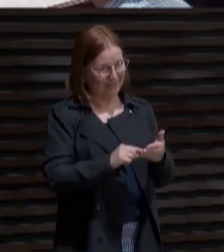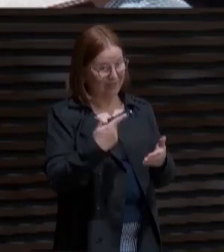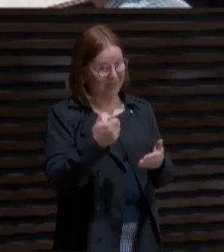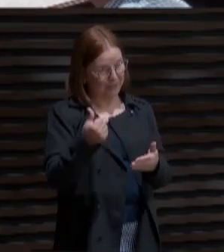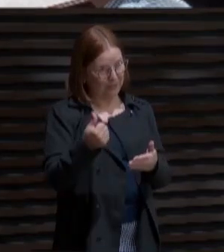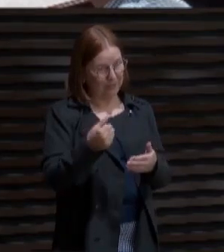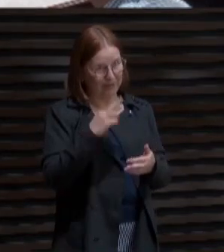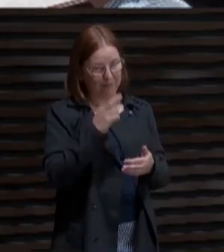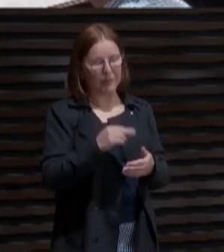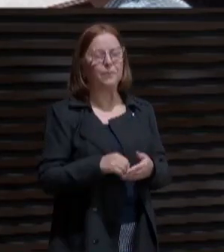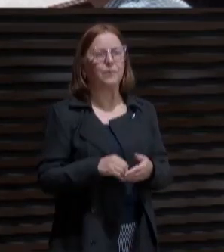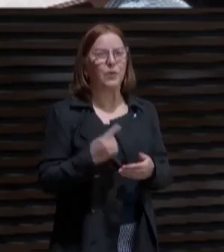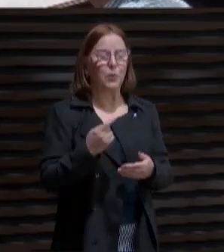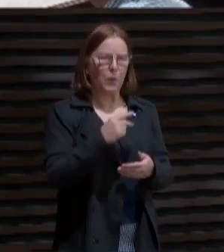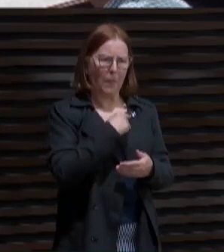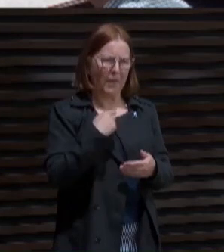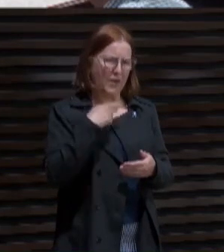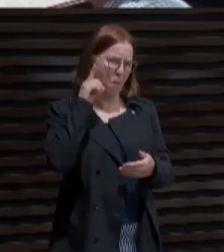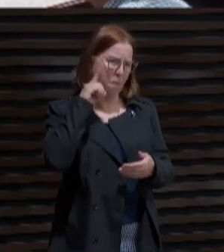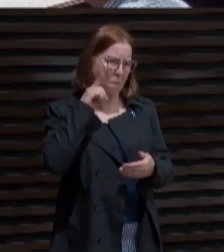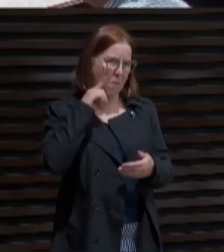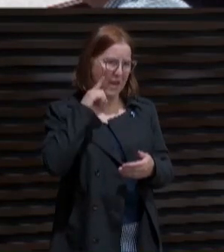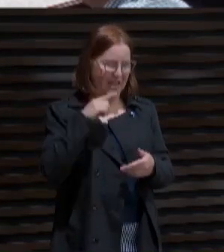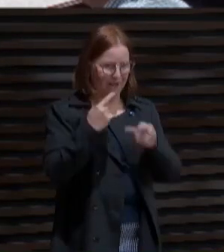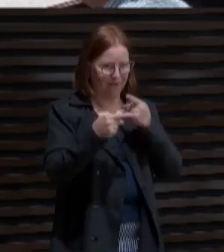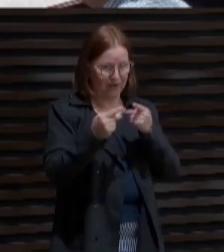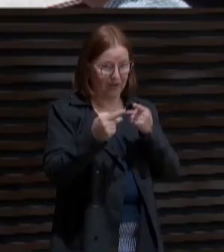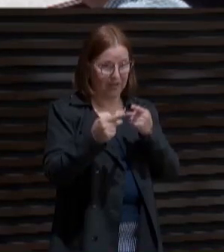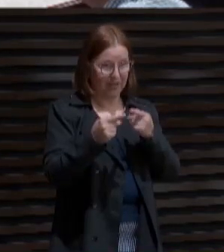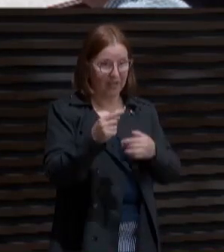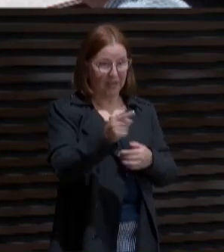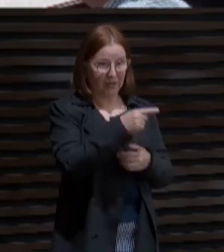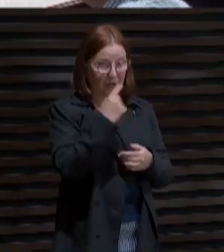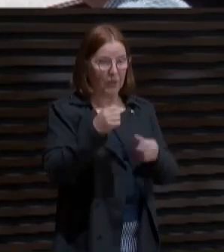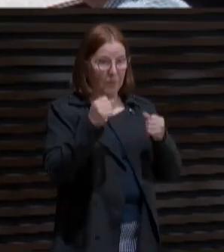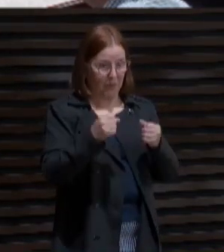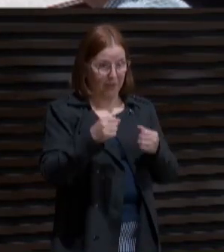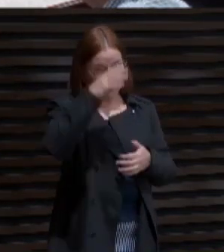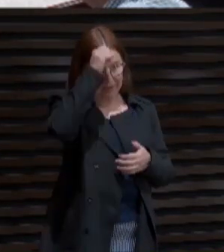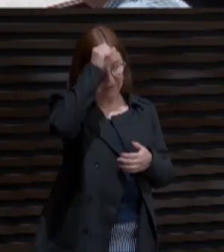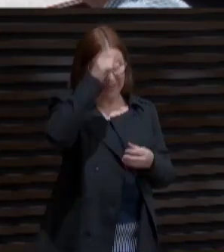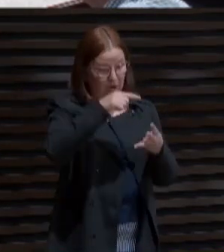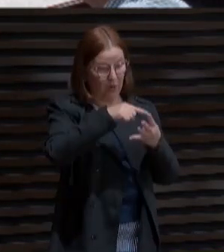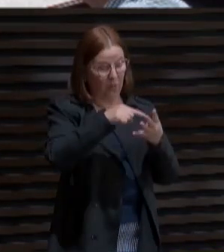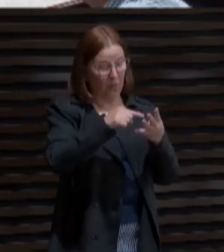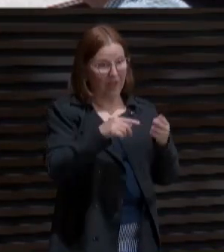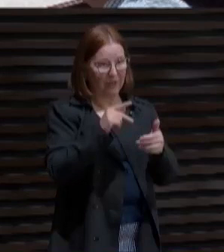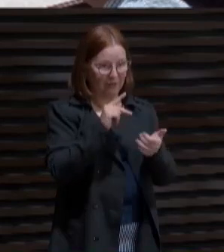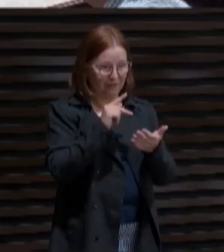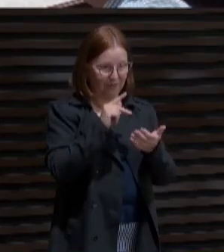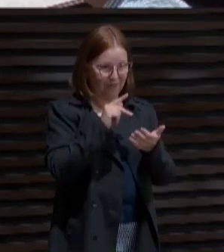O pastor americano John MacArthur, ele diz que nós podemos extrair 4 verdades aqui, que eu gostaria de trabalhar